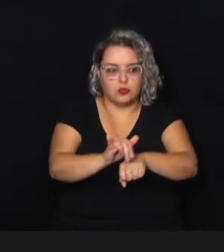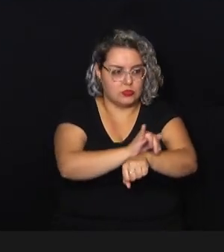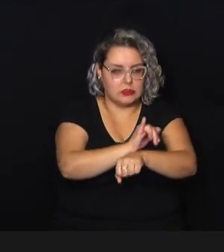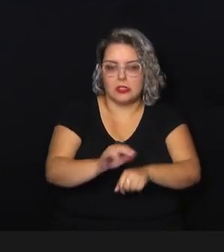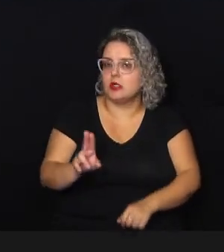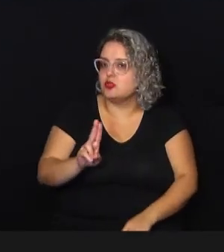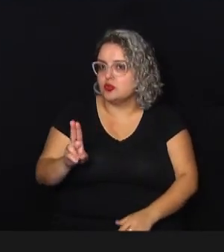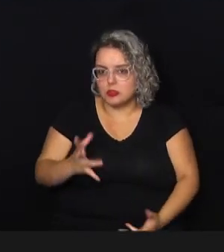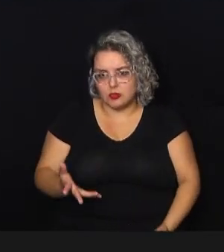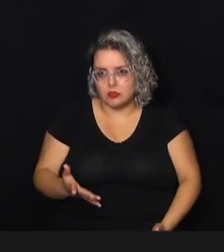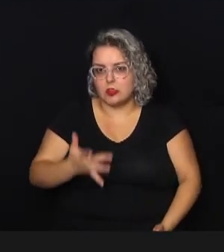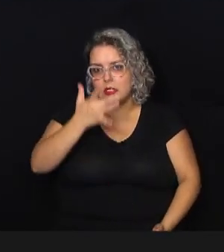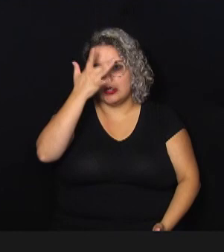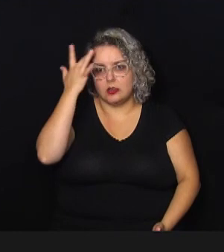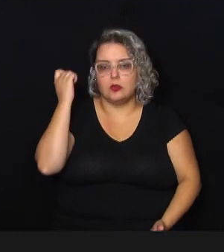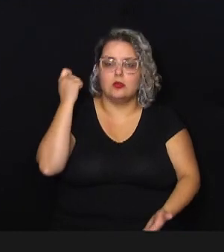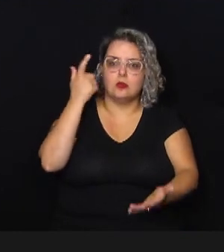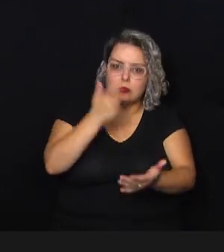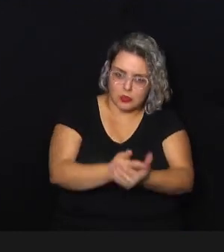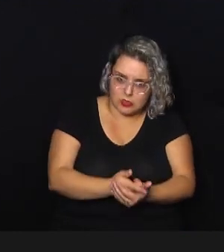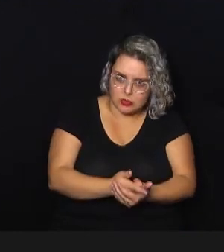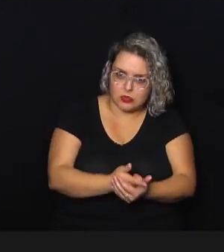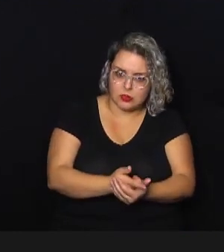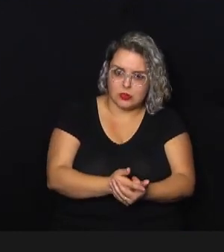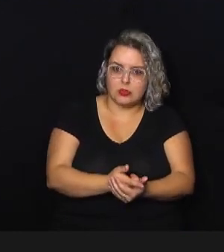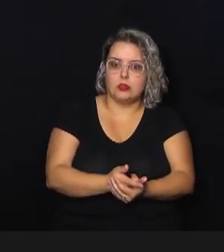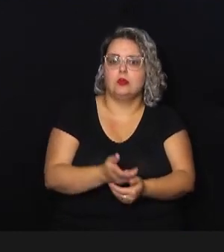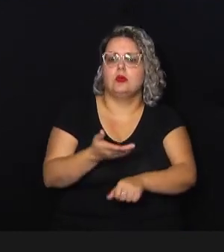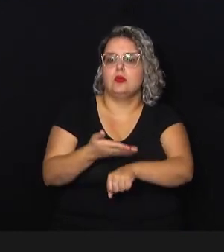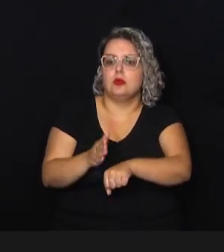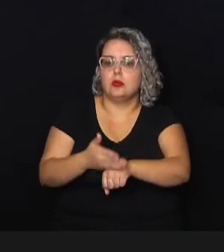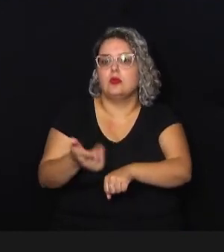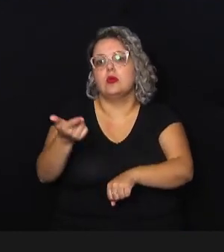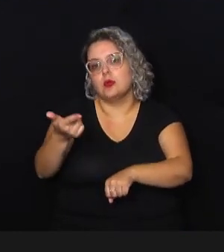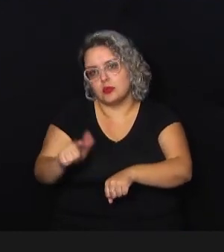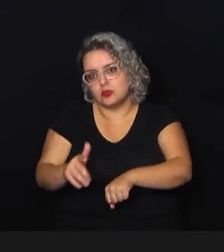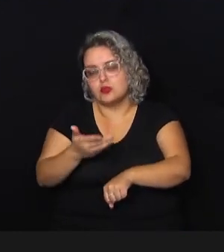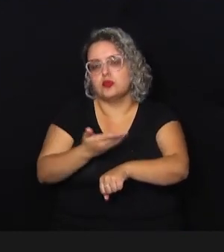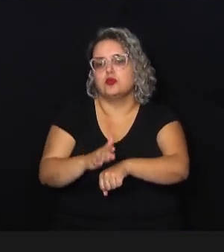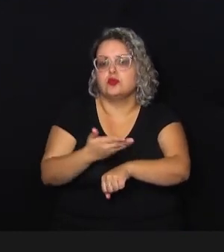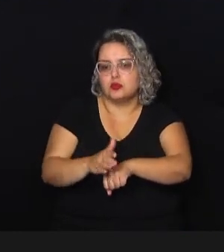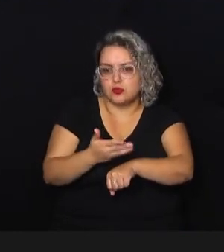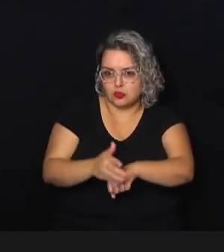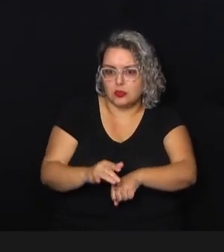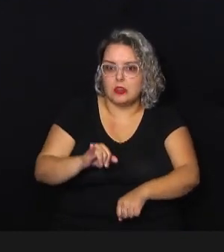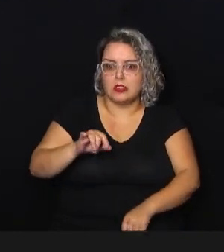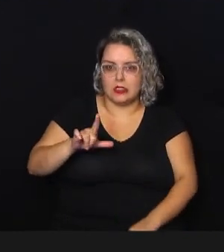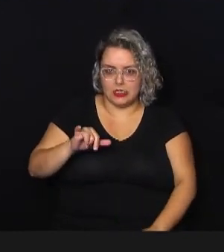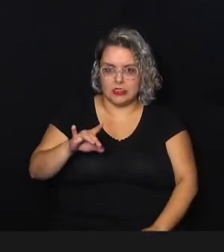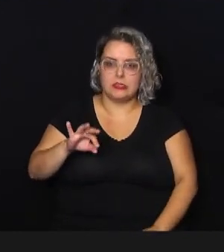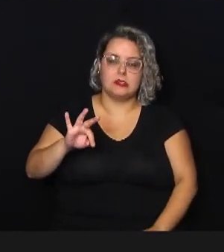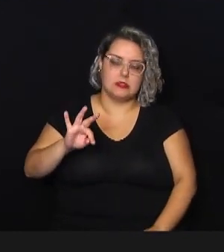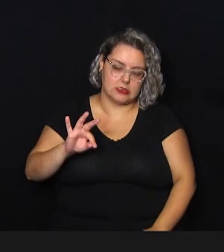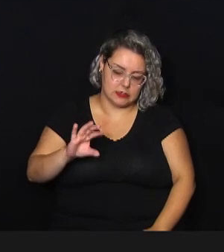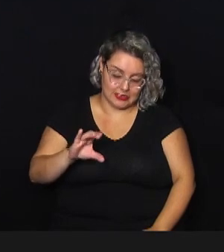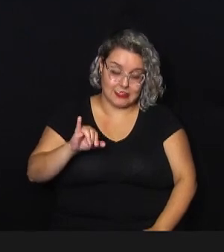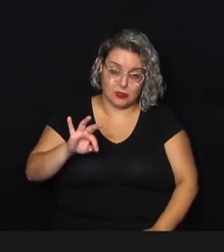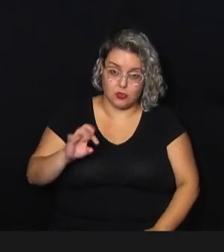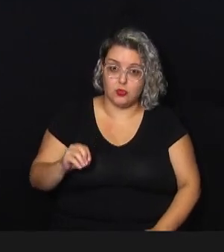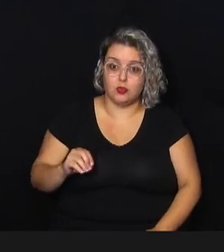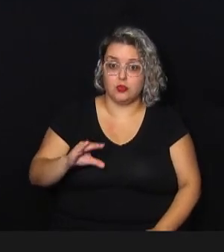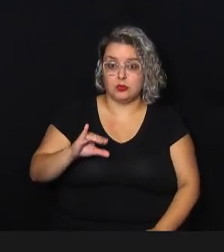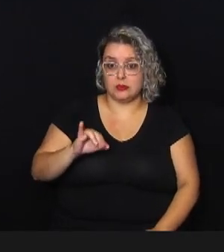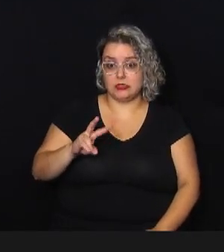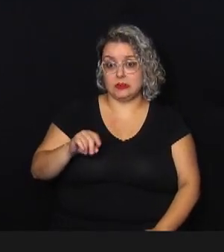o consumidor que continua praticando esse ilícito civil, aquelas pessoas que vendem